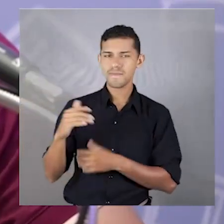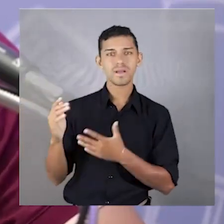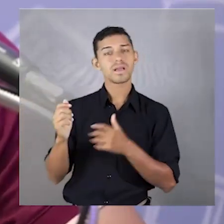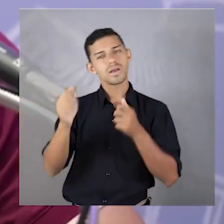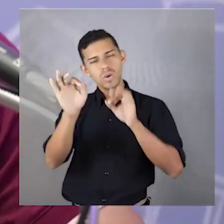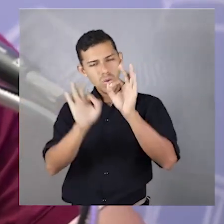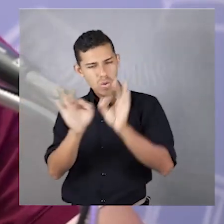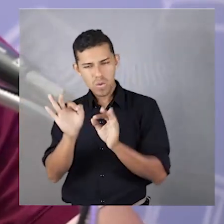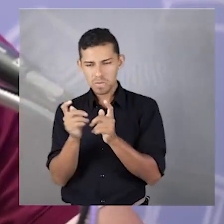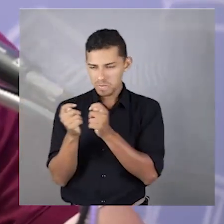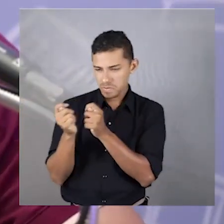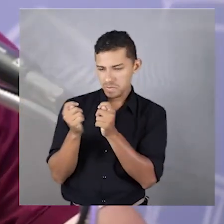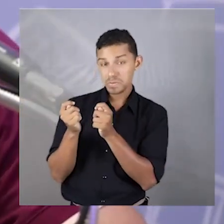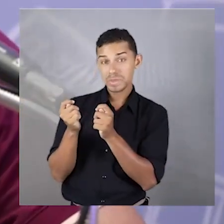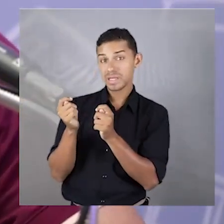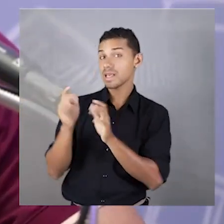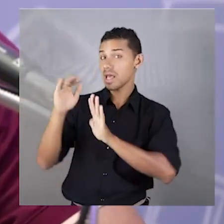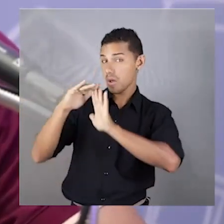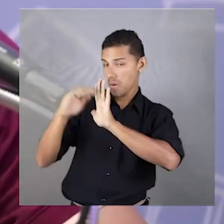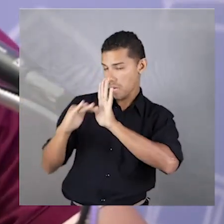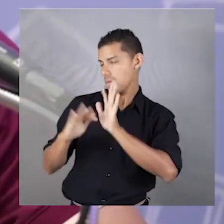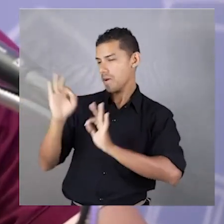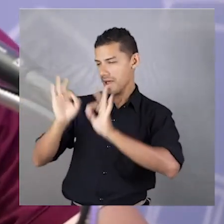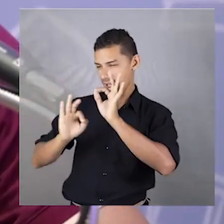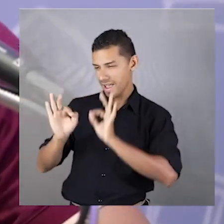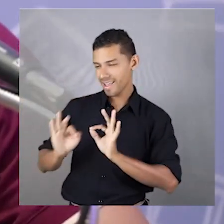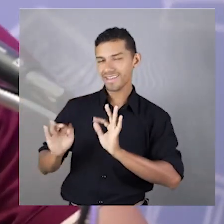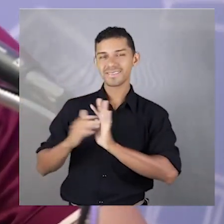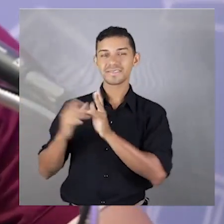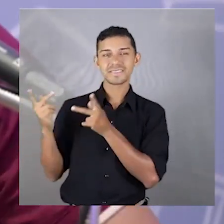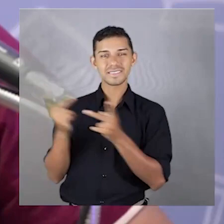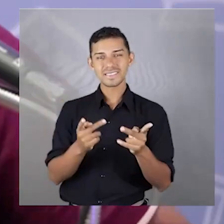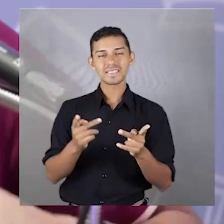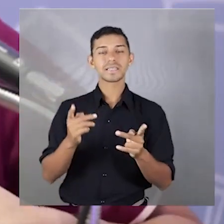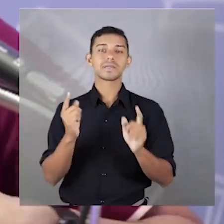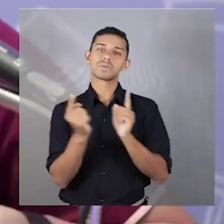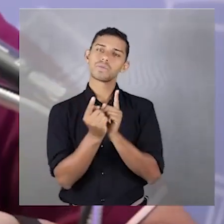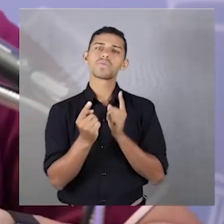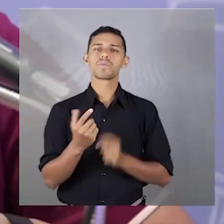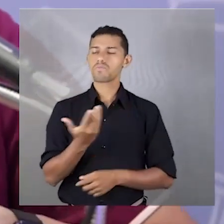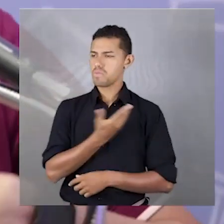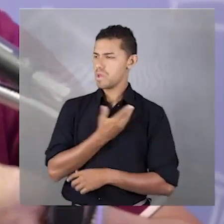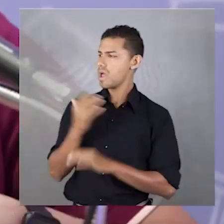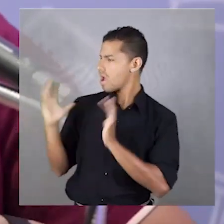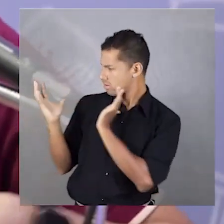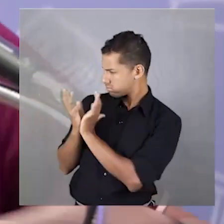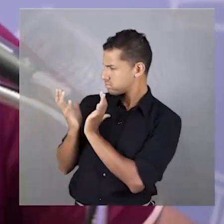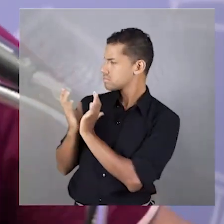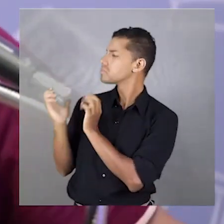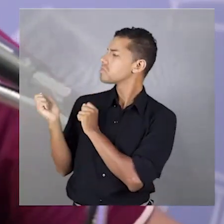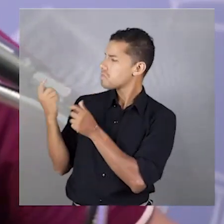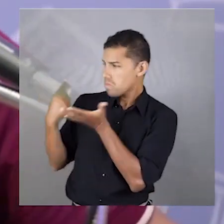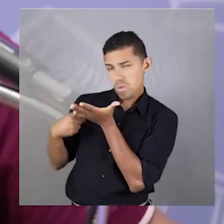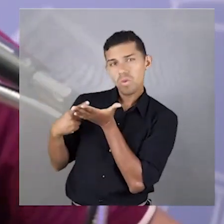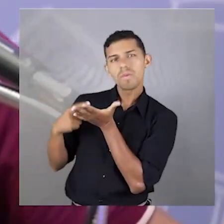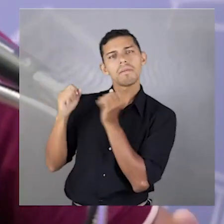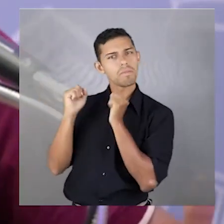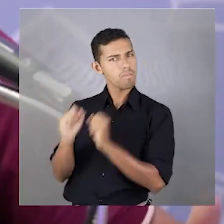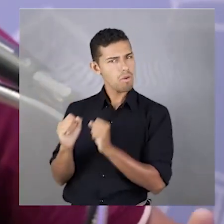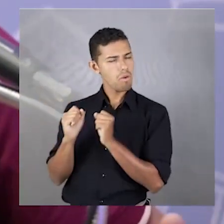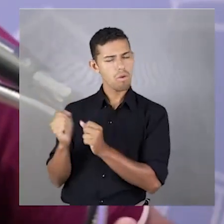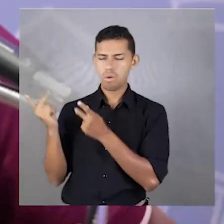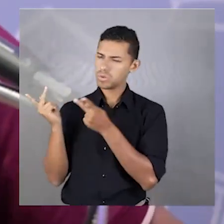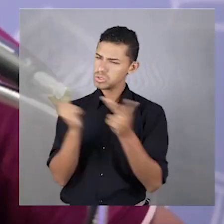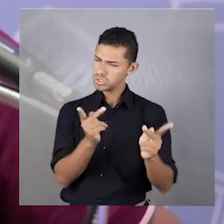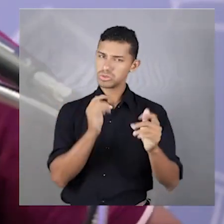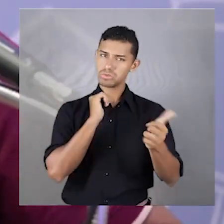administrando esse agendamento da utilização dos parques. Ok? Então, assim, eu posso levar a minha equipe para o parque? Claro que pode, né? Claro que você pode